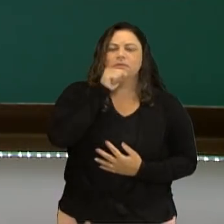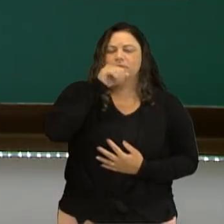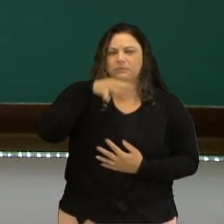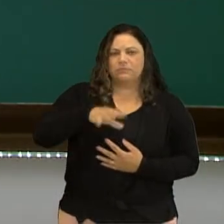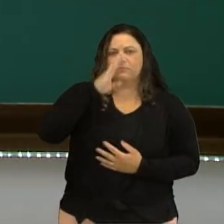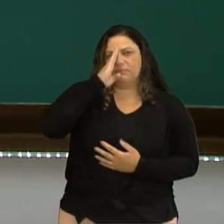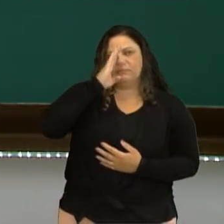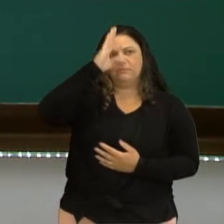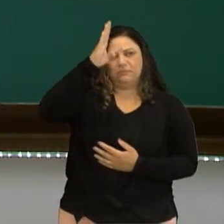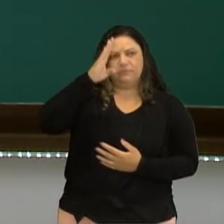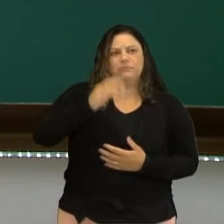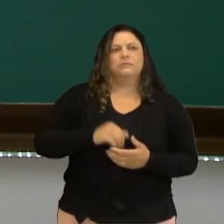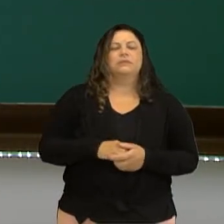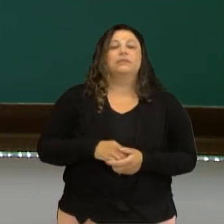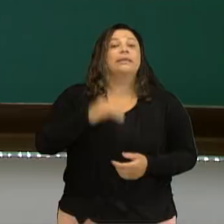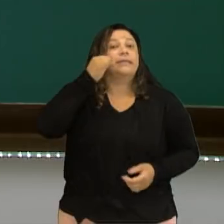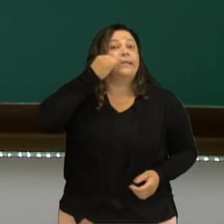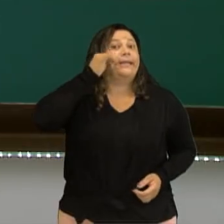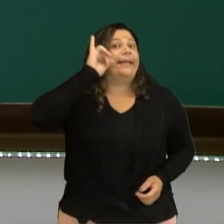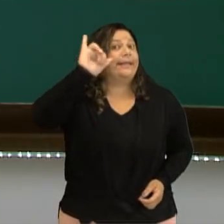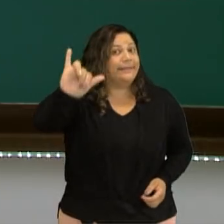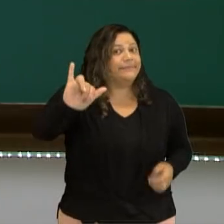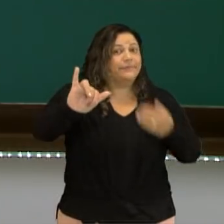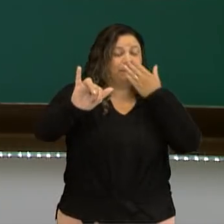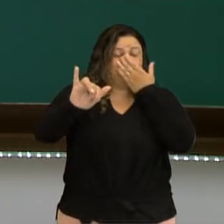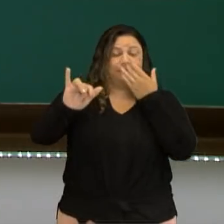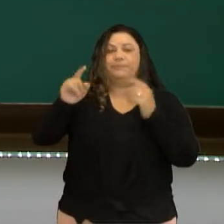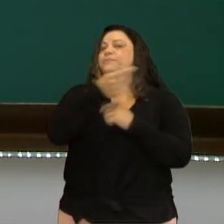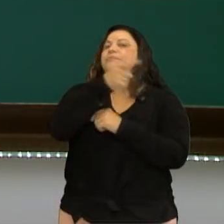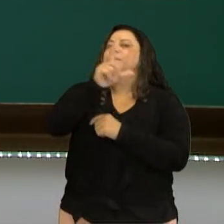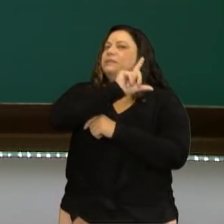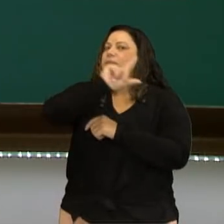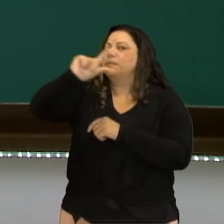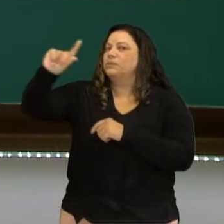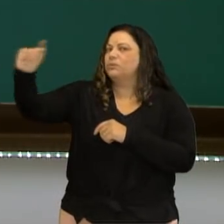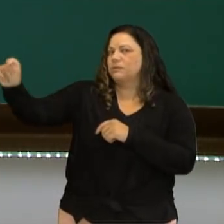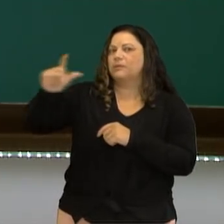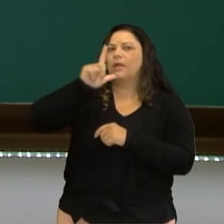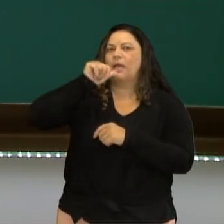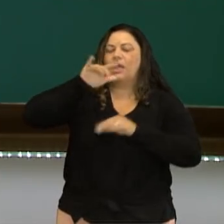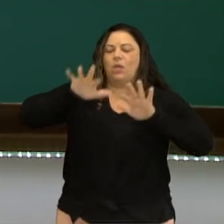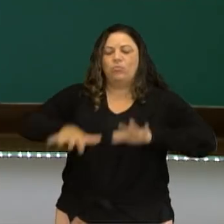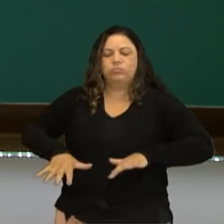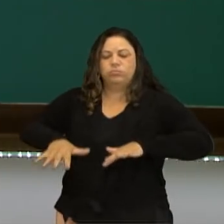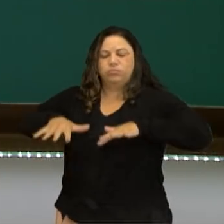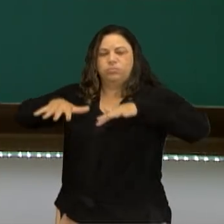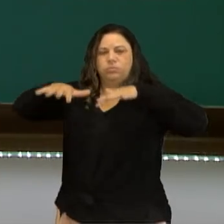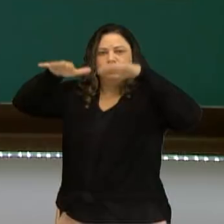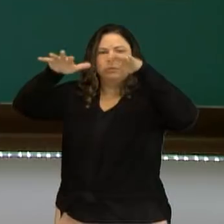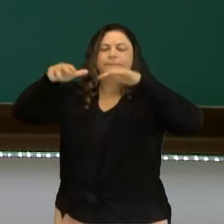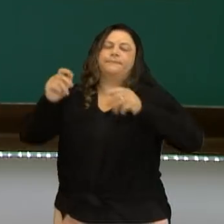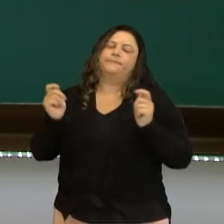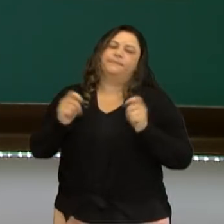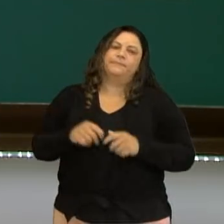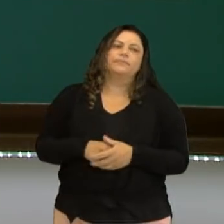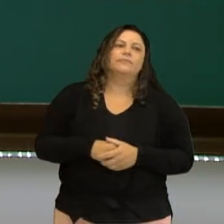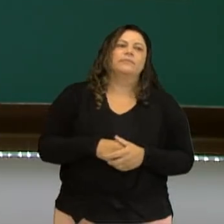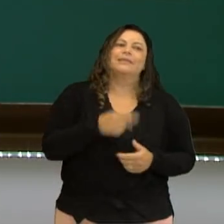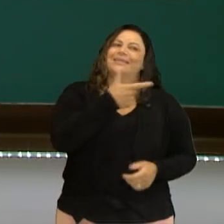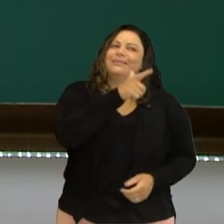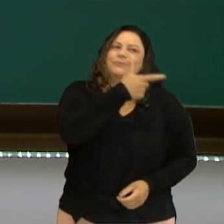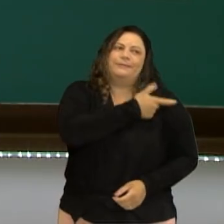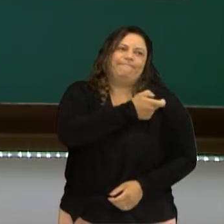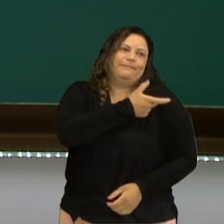questão é a prevenção, né? Então não sair em locais alagados. Não existe vacinação para os